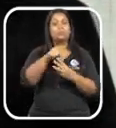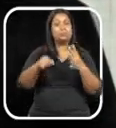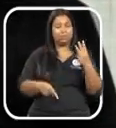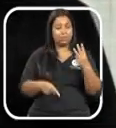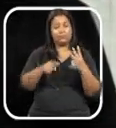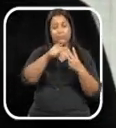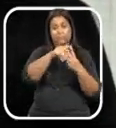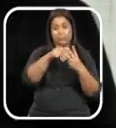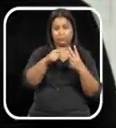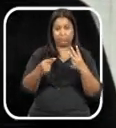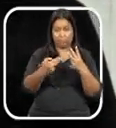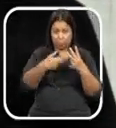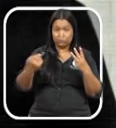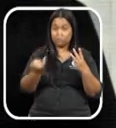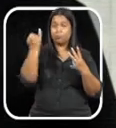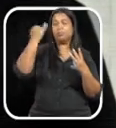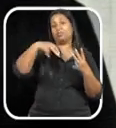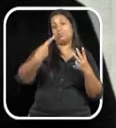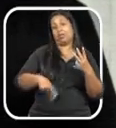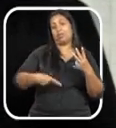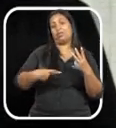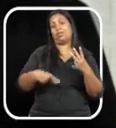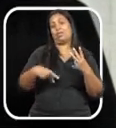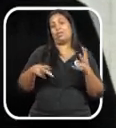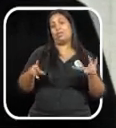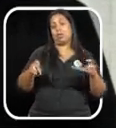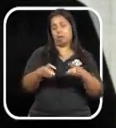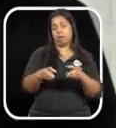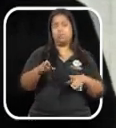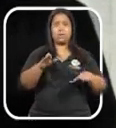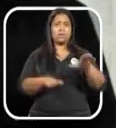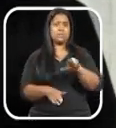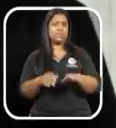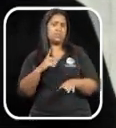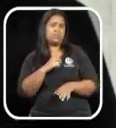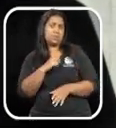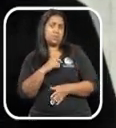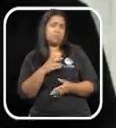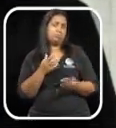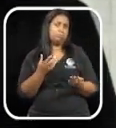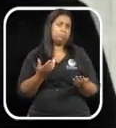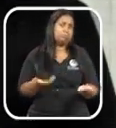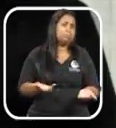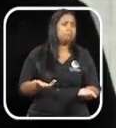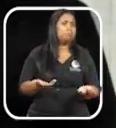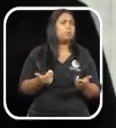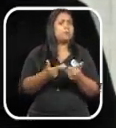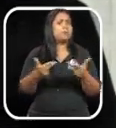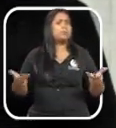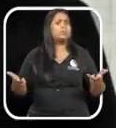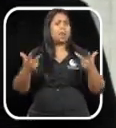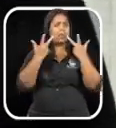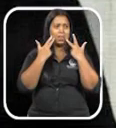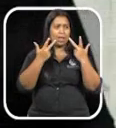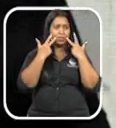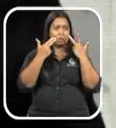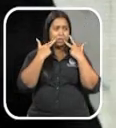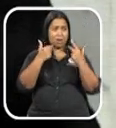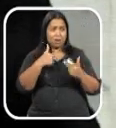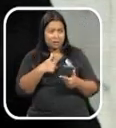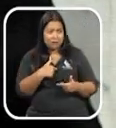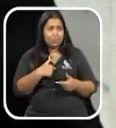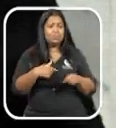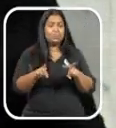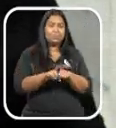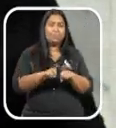tendência natural, e eu até acabei de fazer isso, de ranquear, de quantificar e de achar que quanto mais,